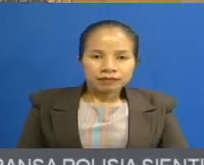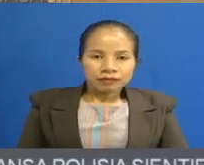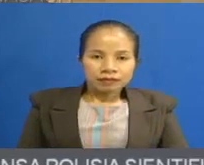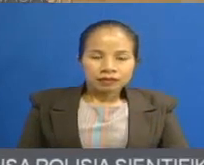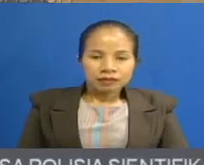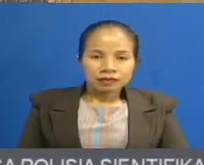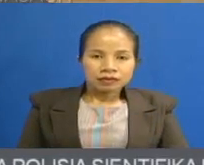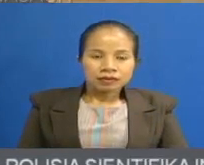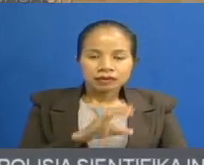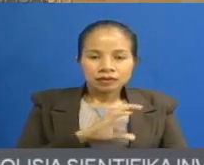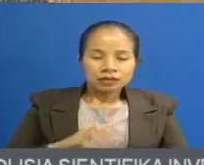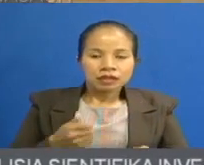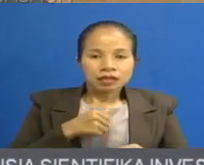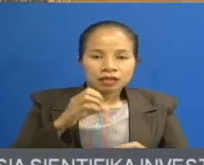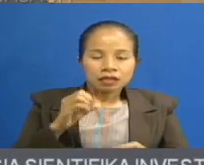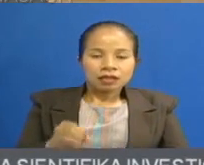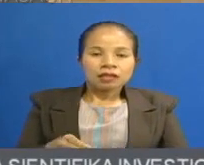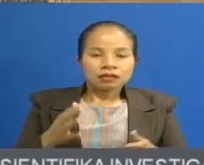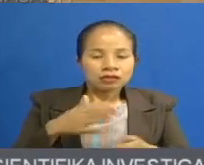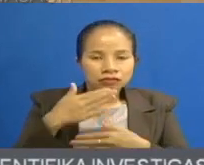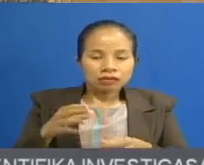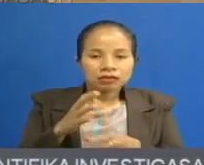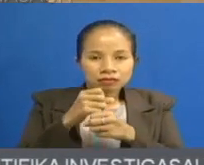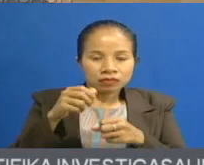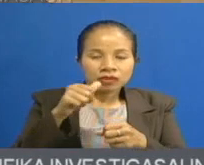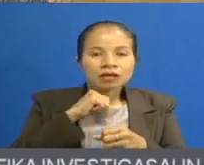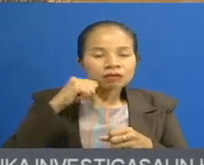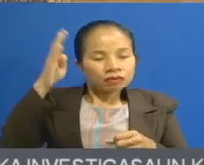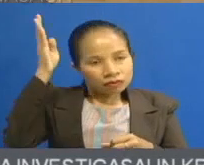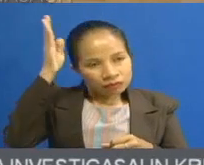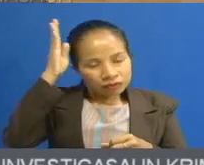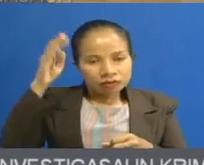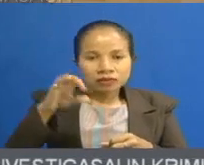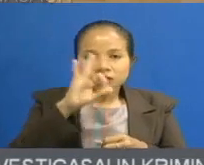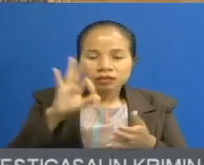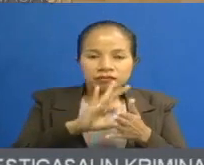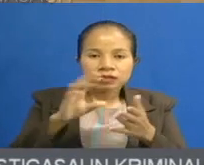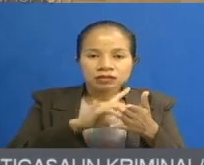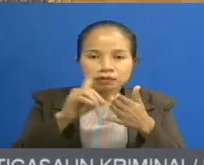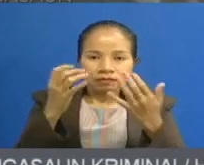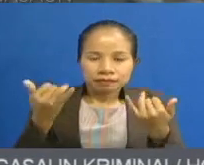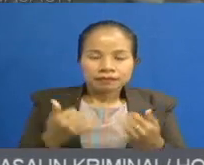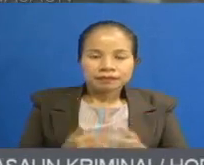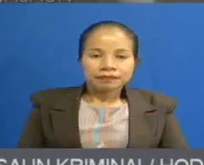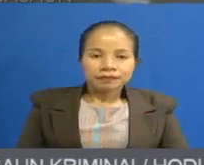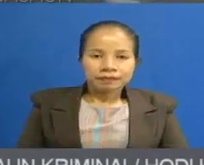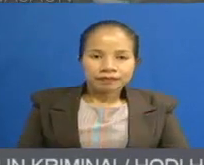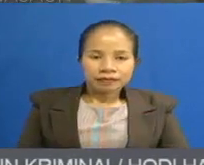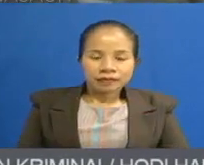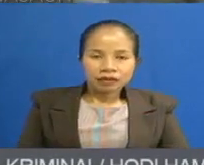Sarani ainara o entusiasmo se mostrou eminência Dom Virgílio Cardeal do Carmo da Silva e a sexta-feira semana né.